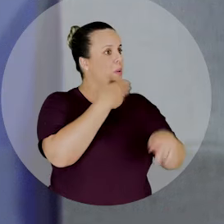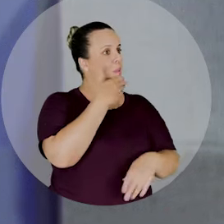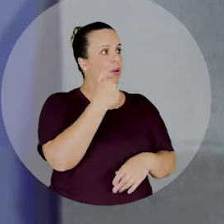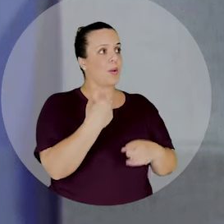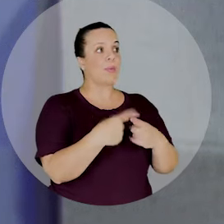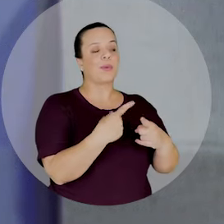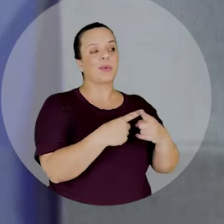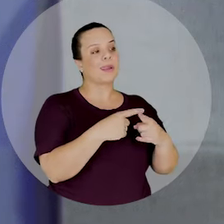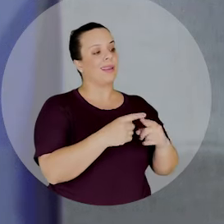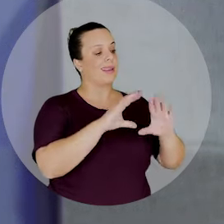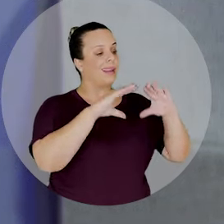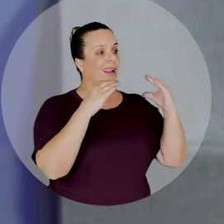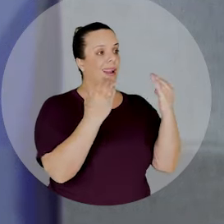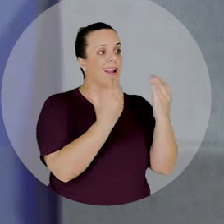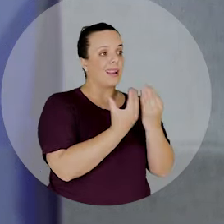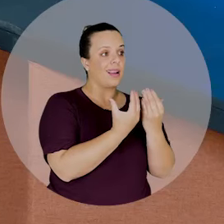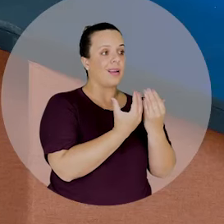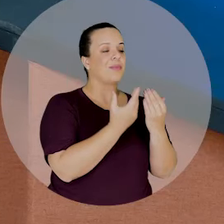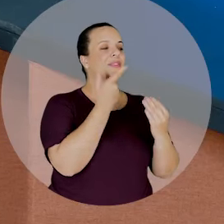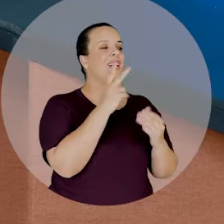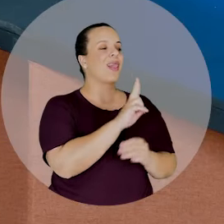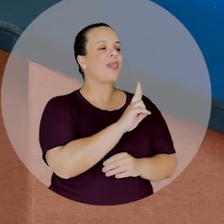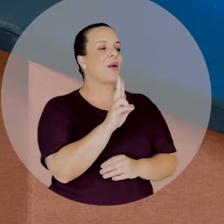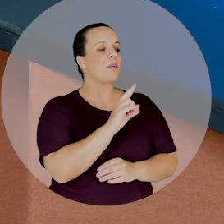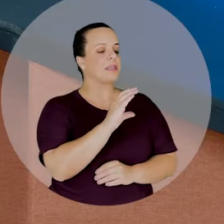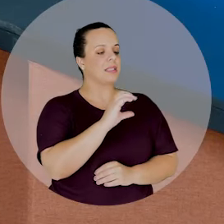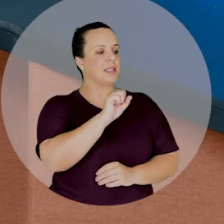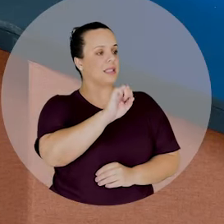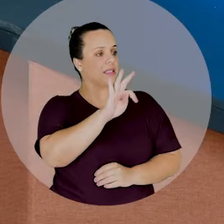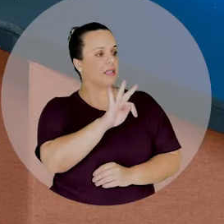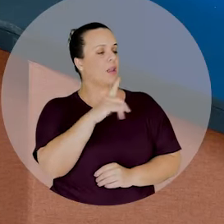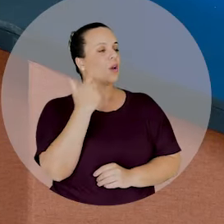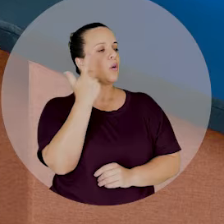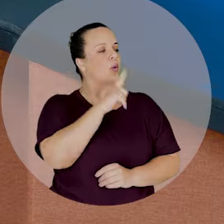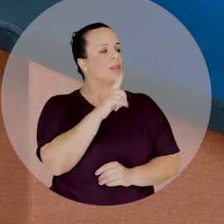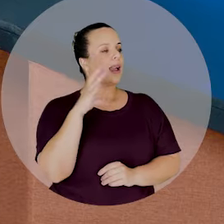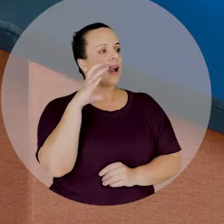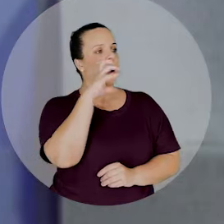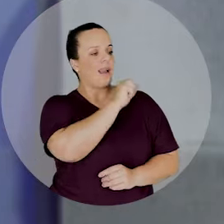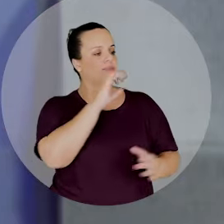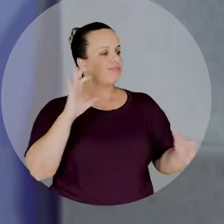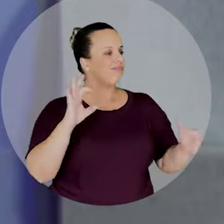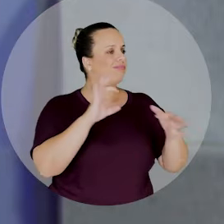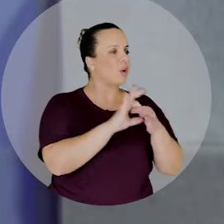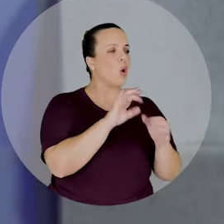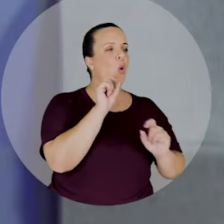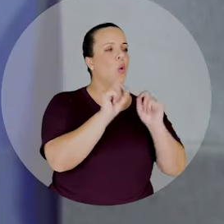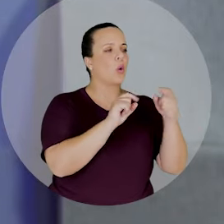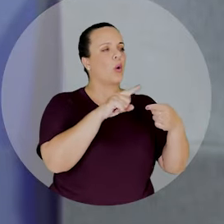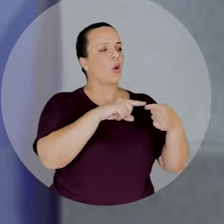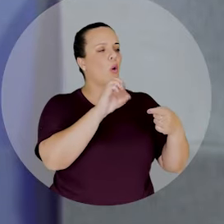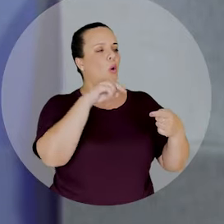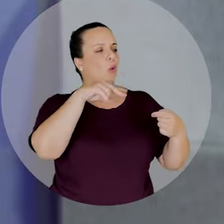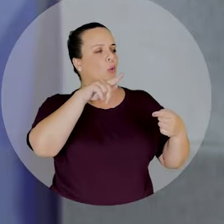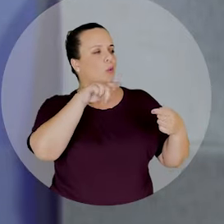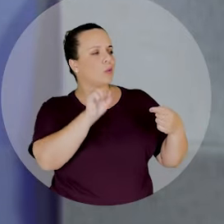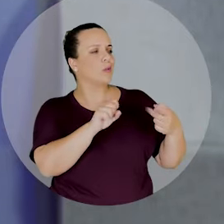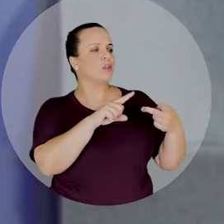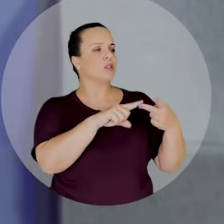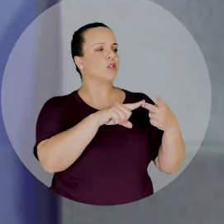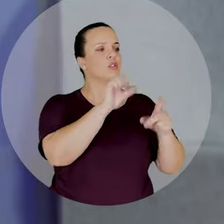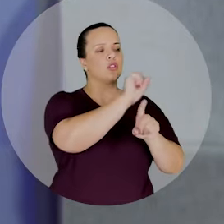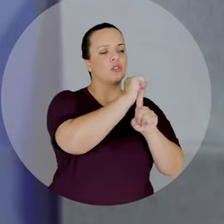porque as câmaras setoriais temáticas, ou como a gente chama CSTs, elas criam essa conexão rápida e direta com ONGs,